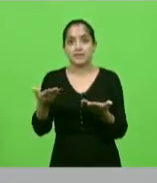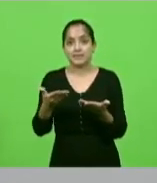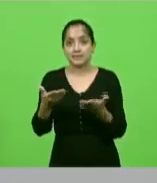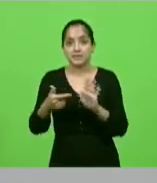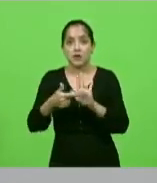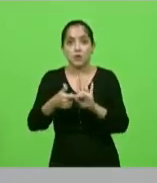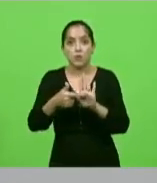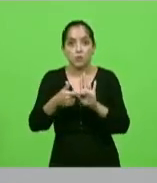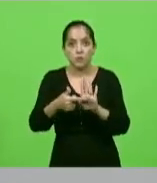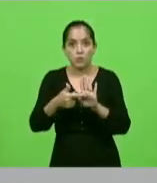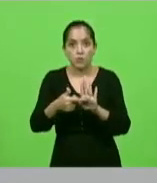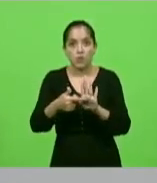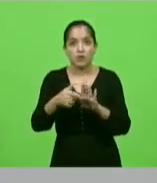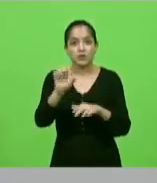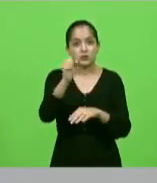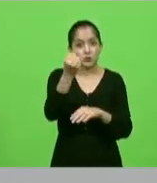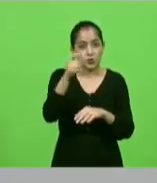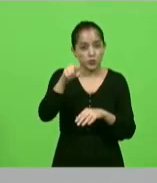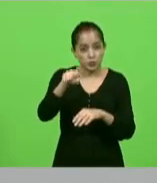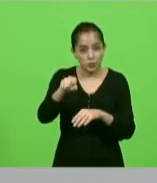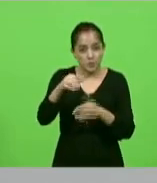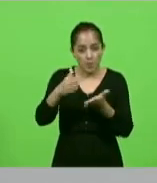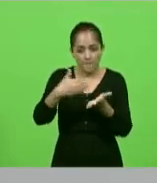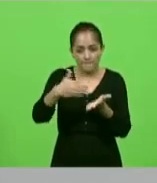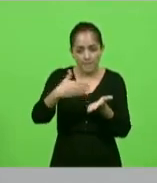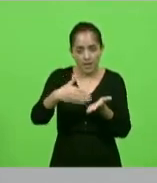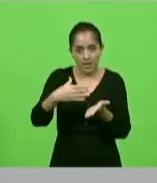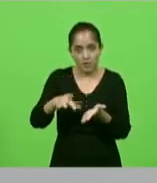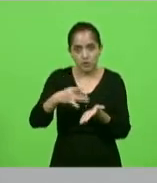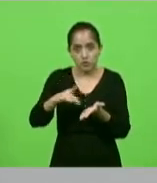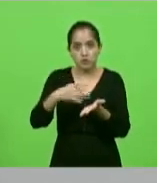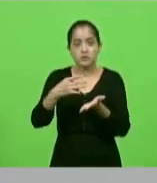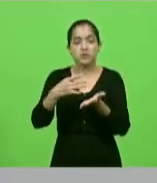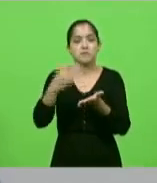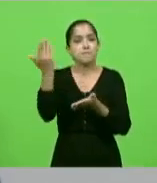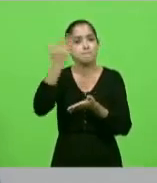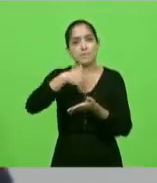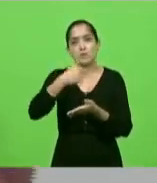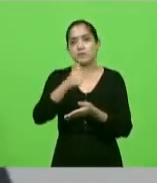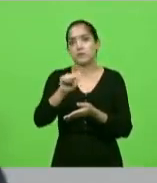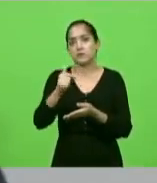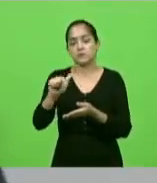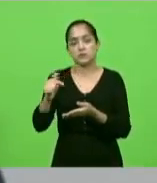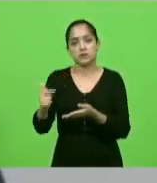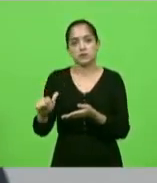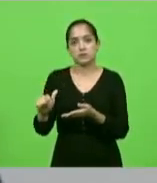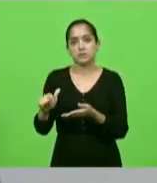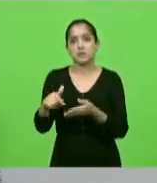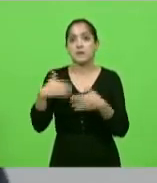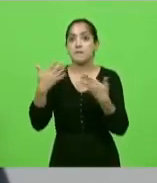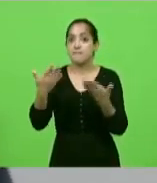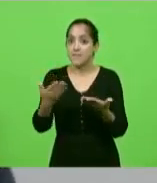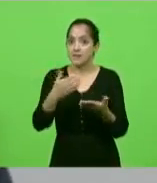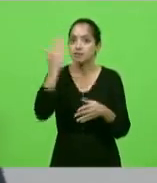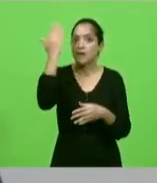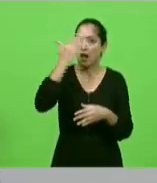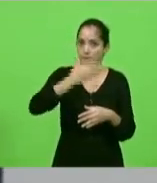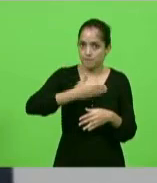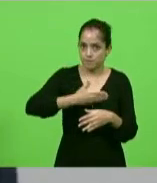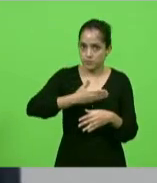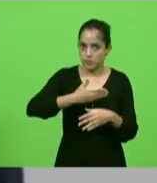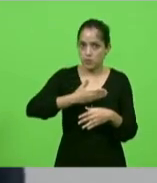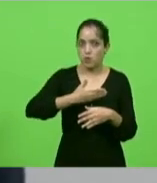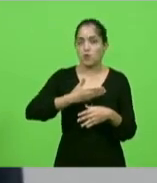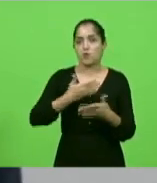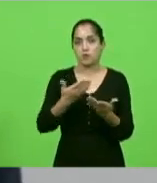nesse encadernado de 8 mil páginas que nós temos, prova sobre isso não há. Contudo, a prova, sim, me